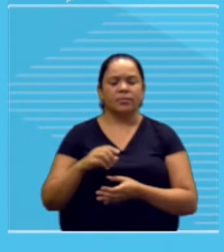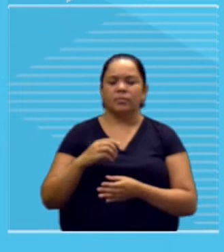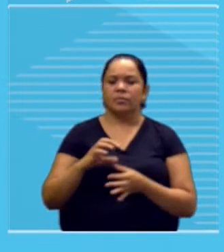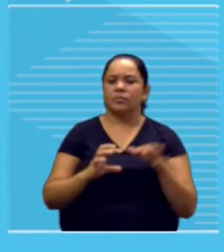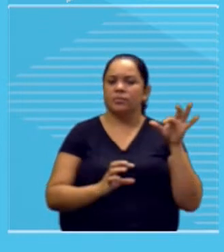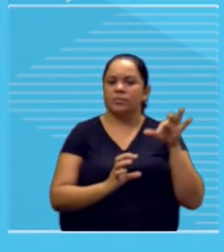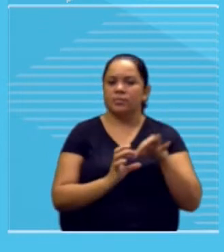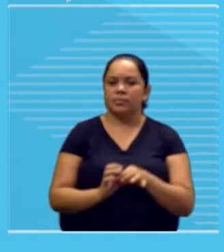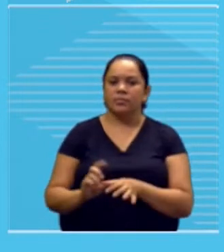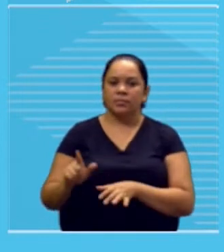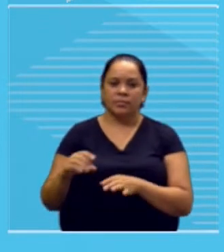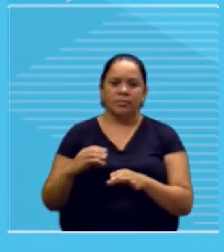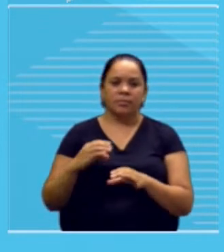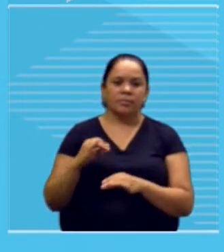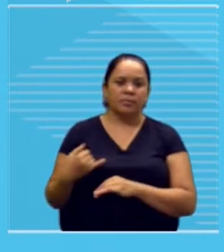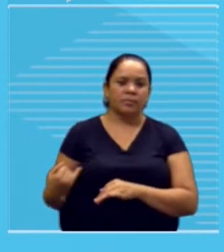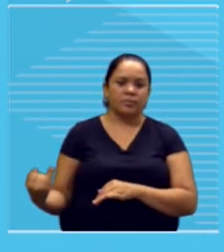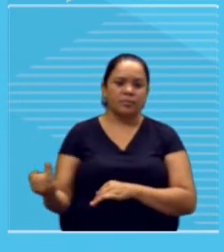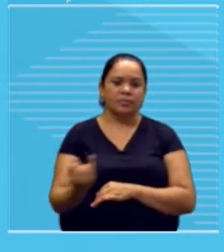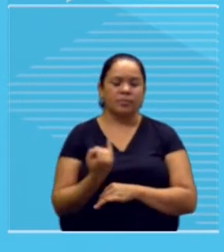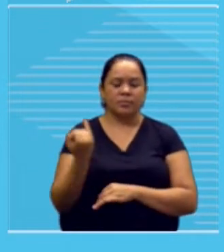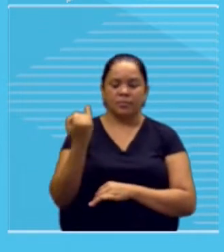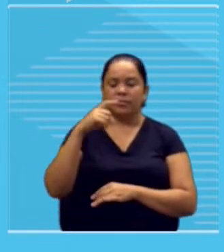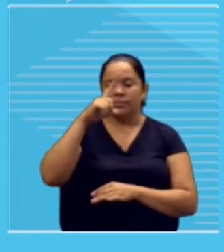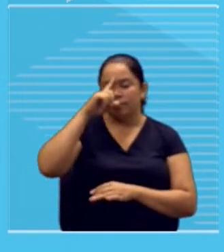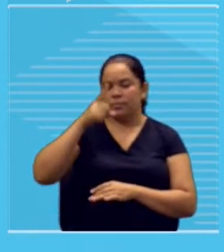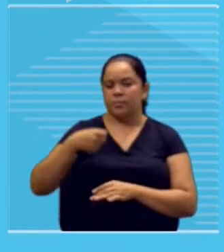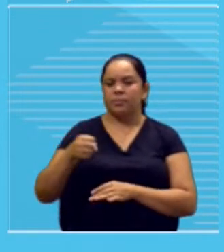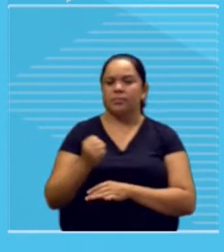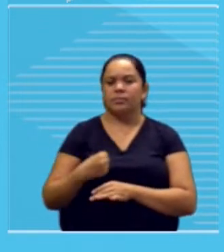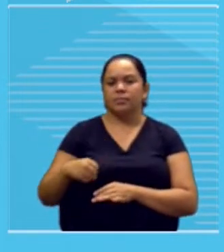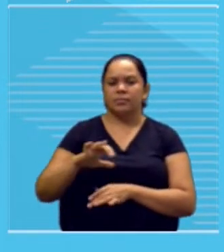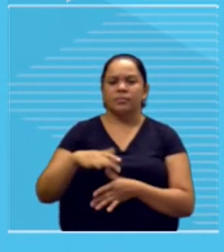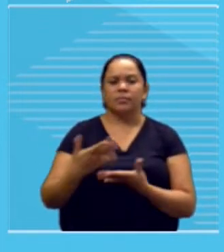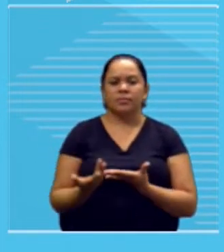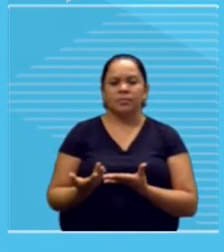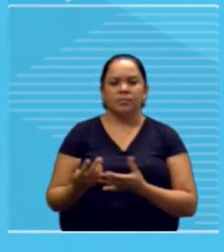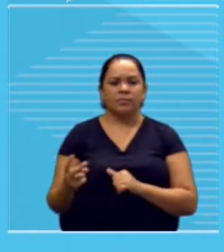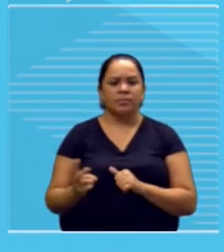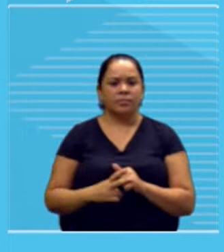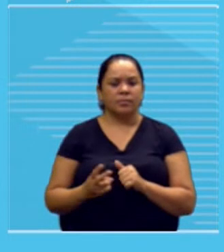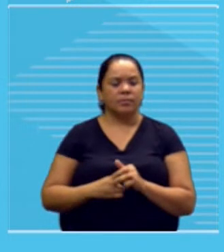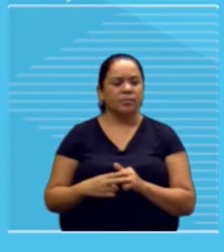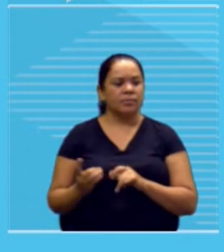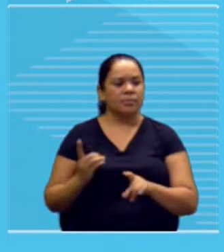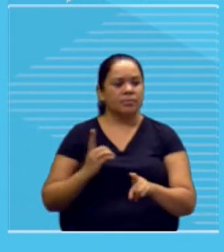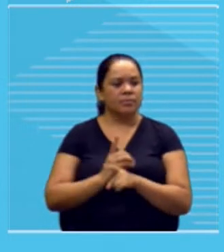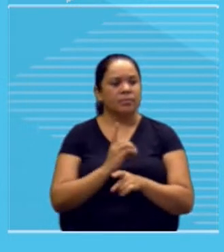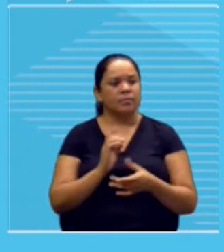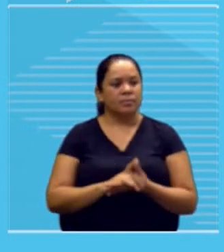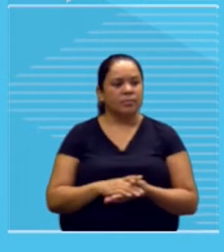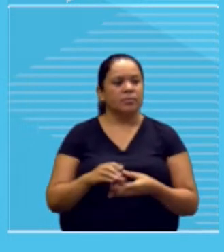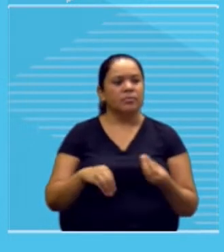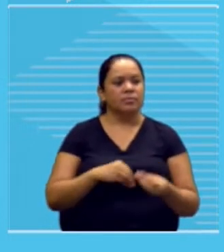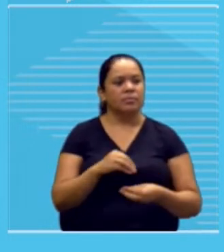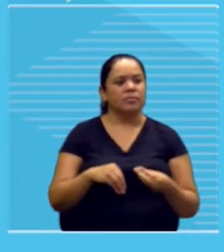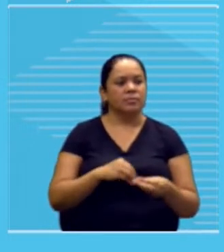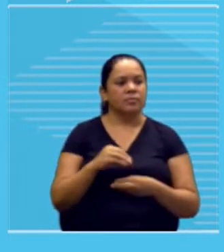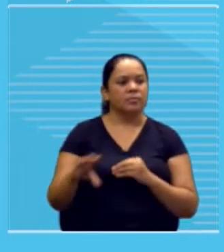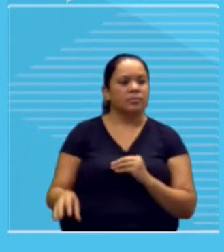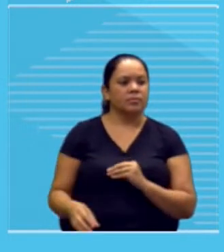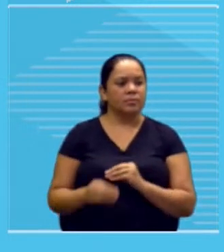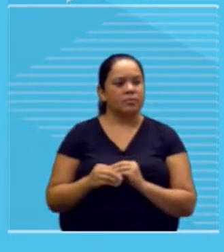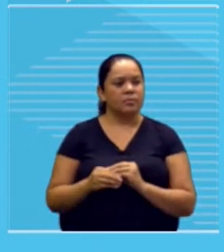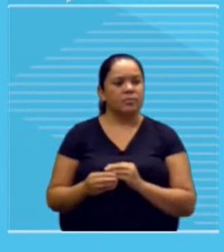Olha só numa receita Quais são as palavras Quais são os verbos que a gente encontra ó misture o adicione